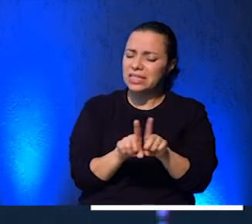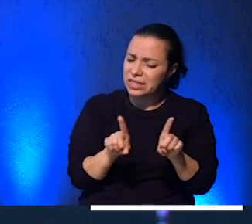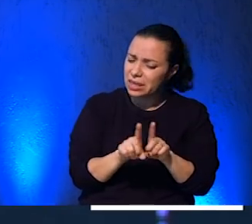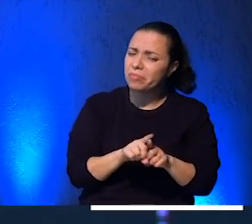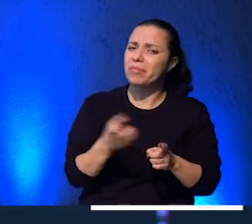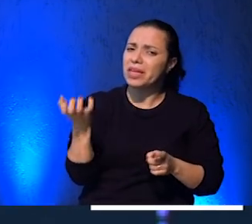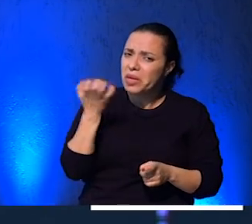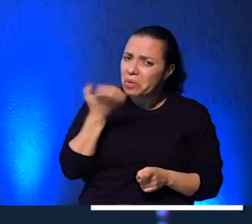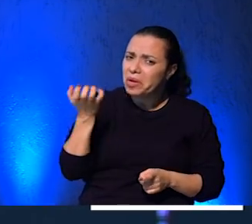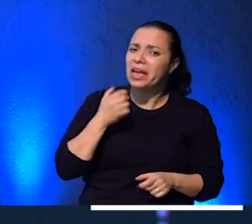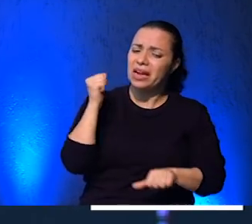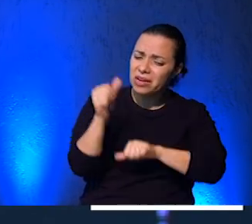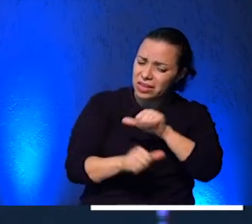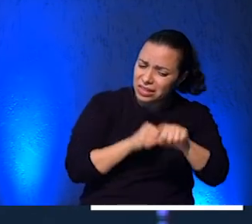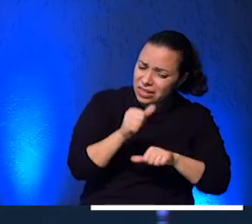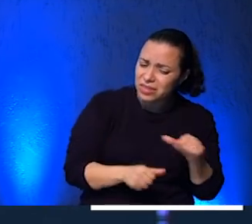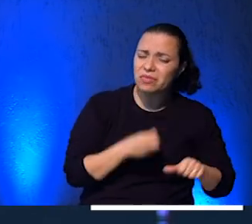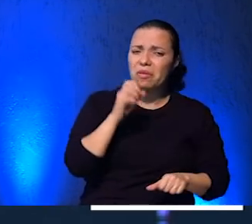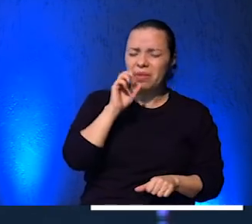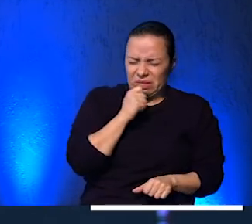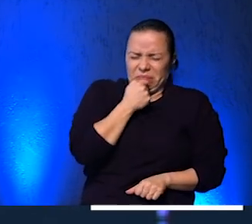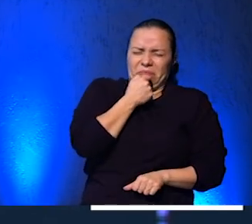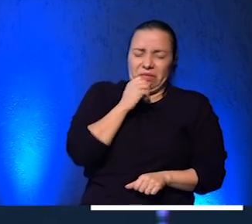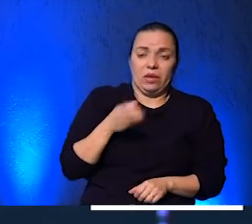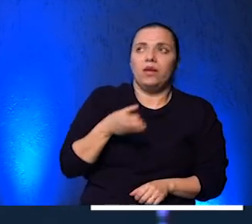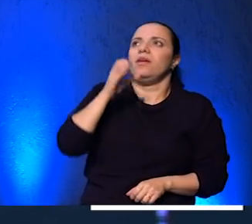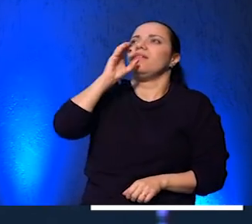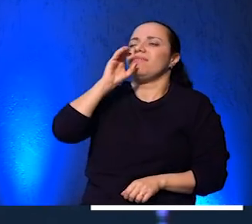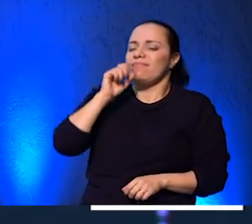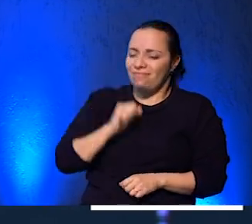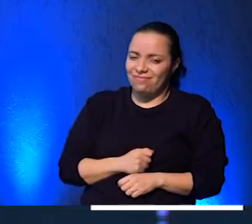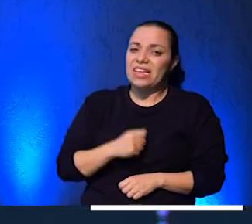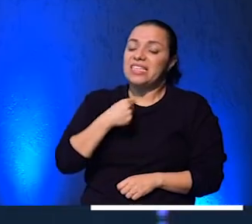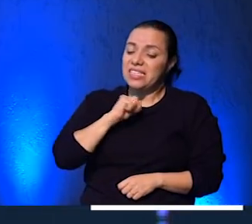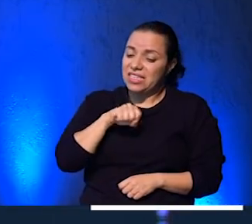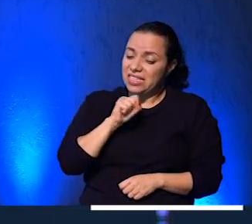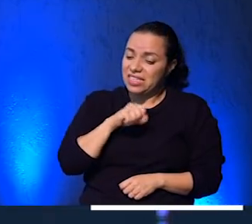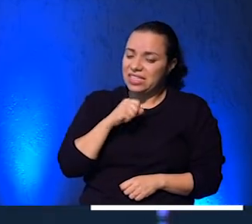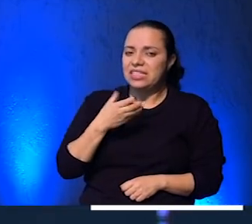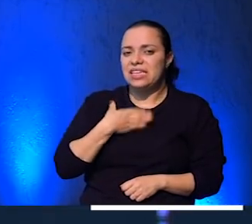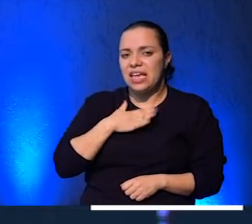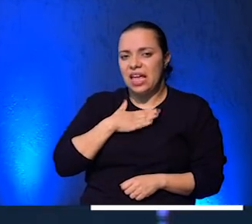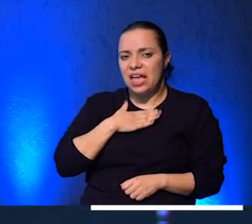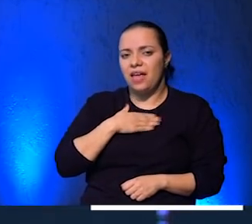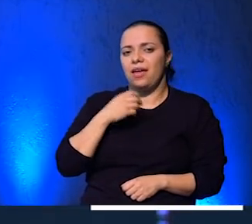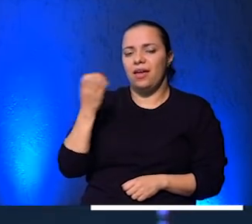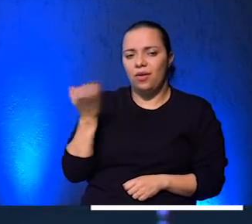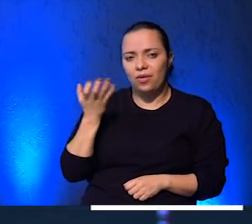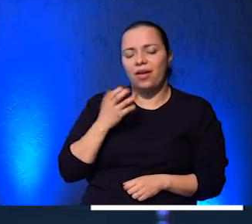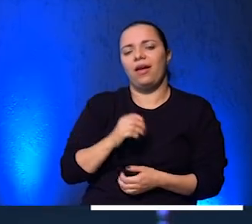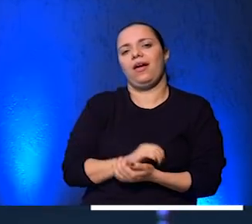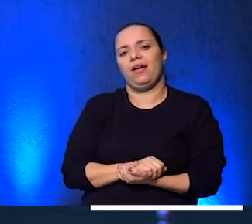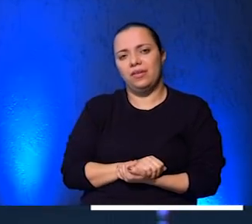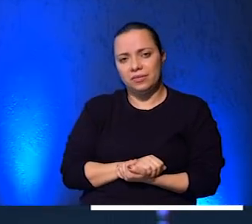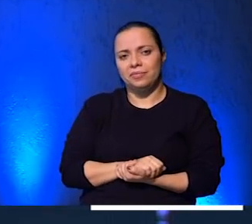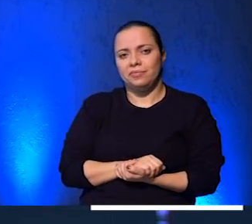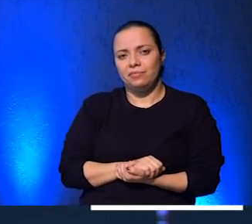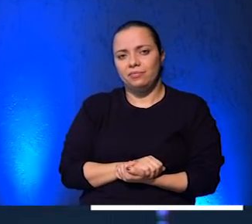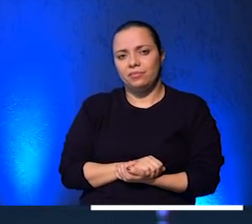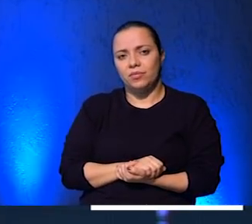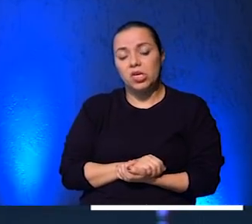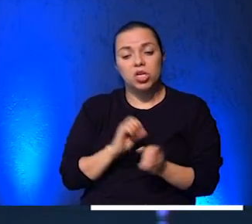eu quero transformar esse limão uma limonada e eu já entendi que só com deus eu vou conseguir fazer isso